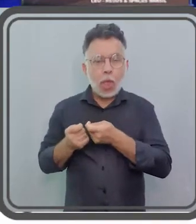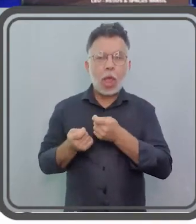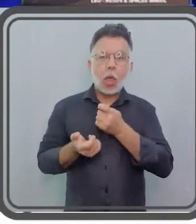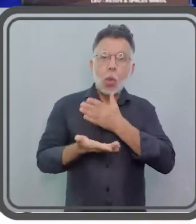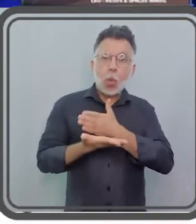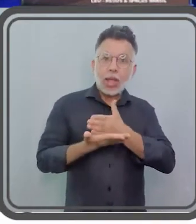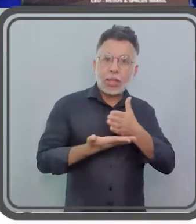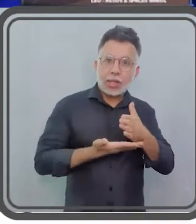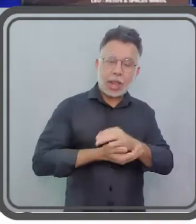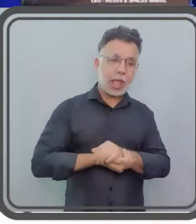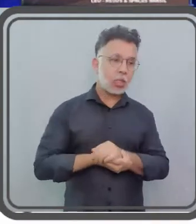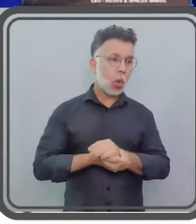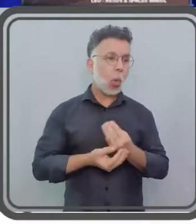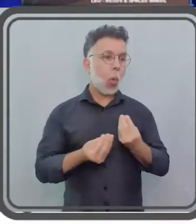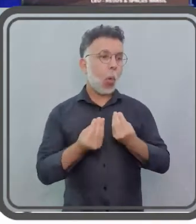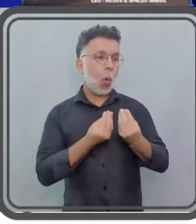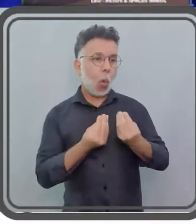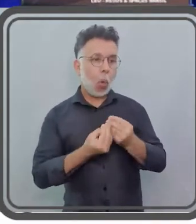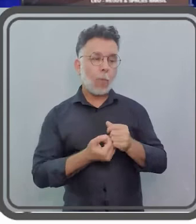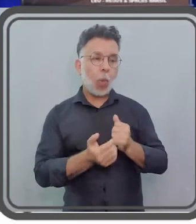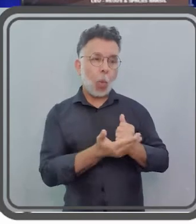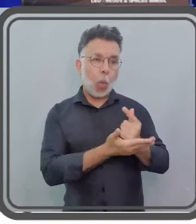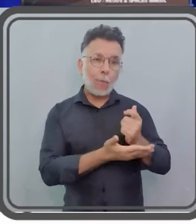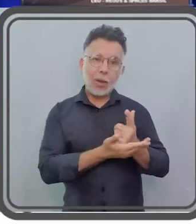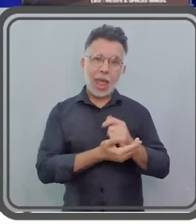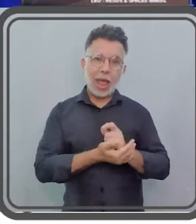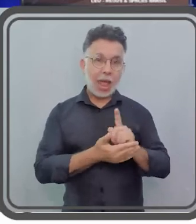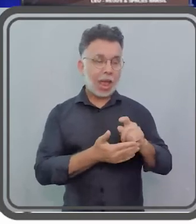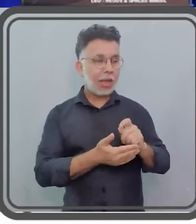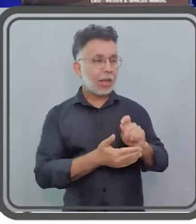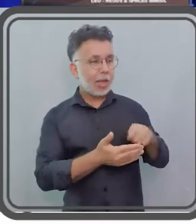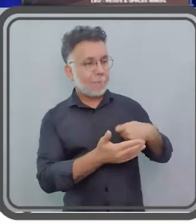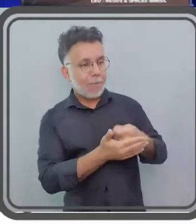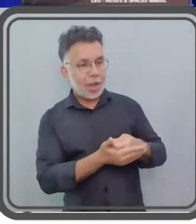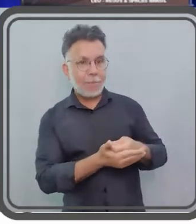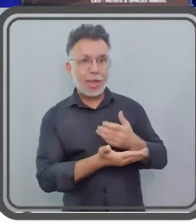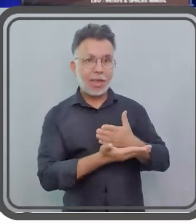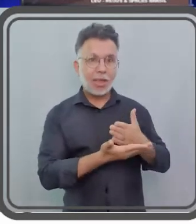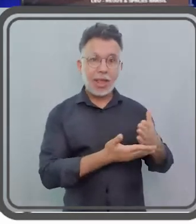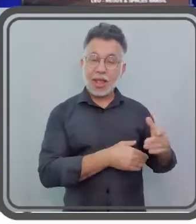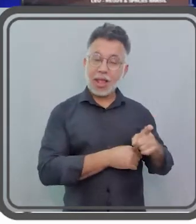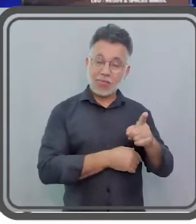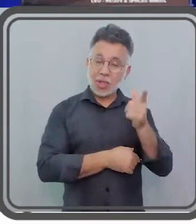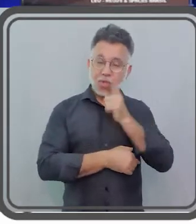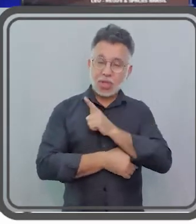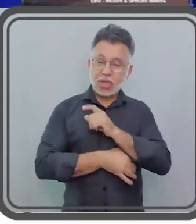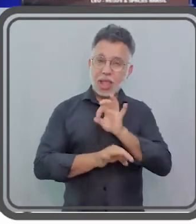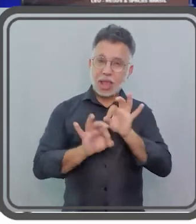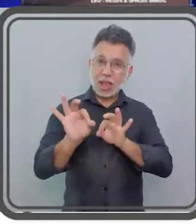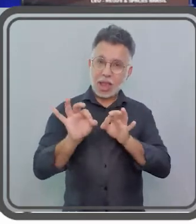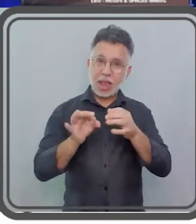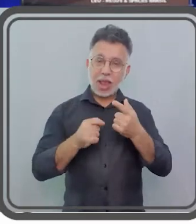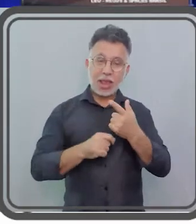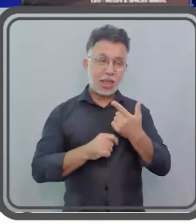crédito, como comprar em pagamentos, você consegue endireitar situações que de outra maneira